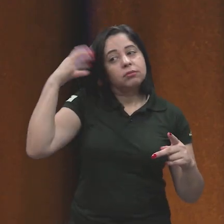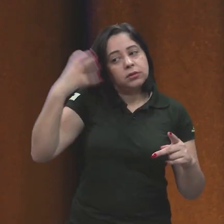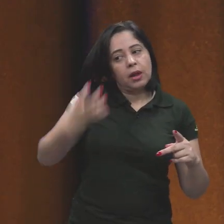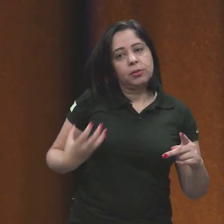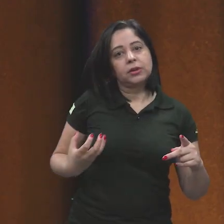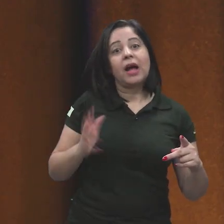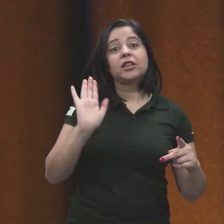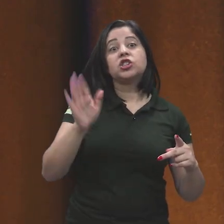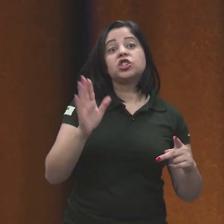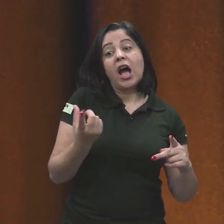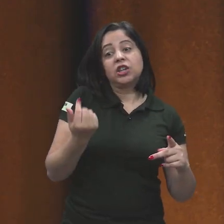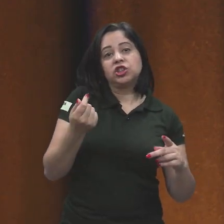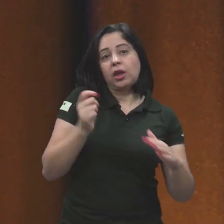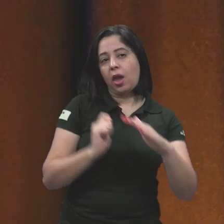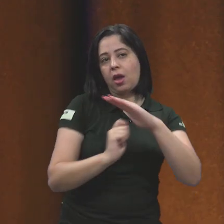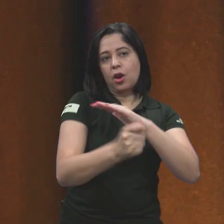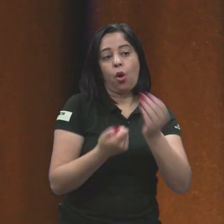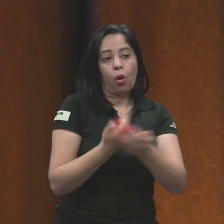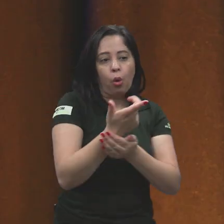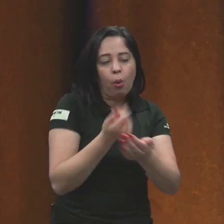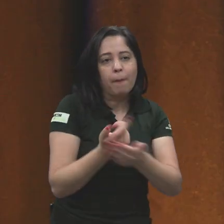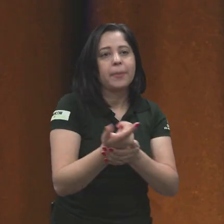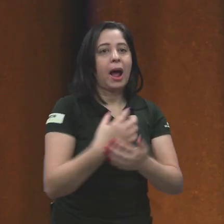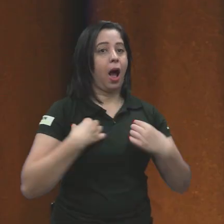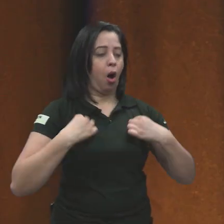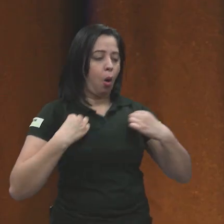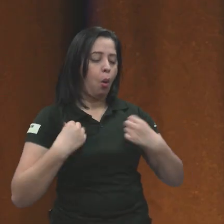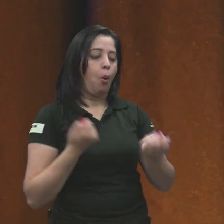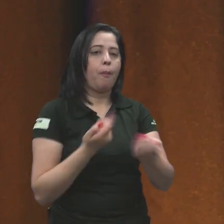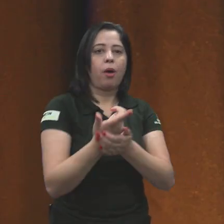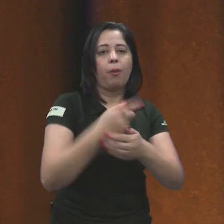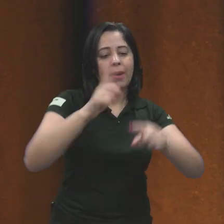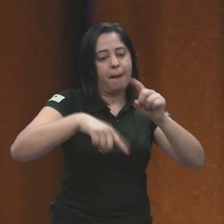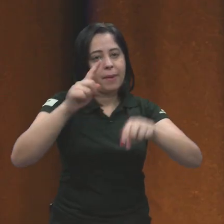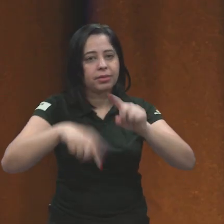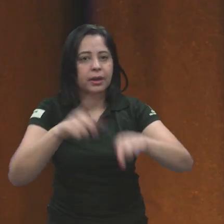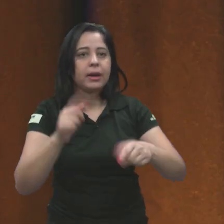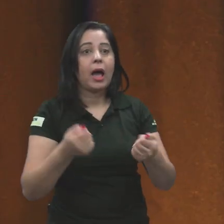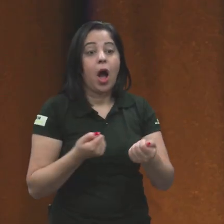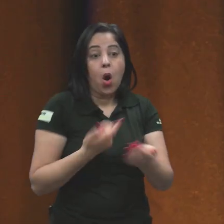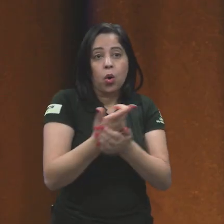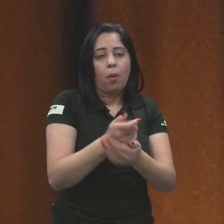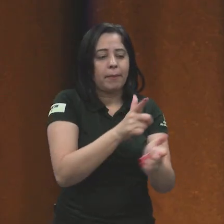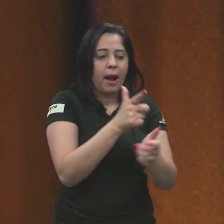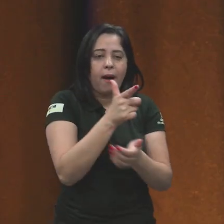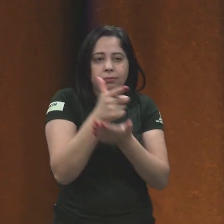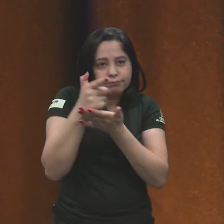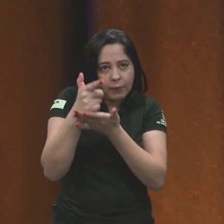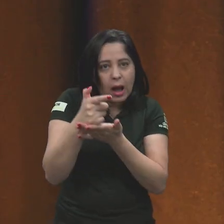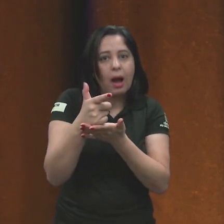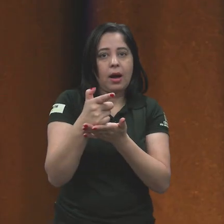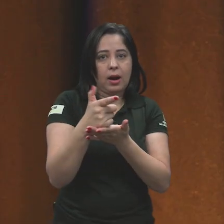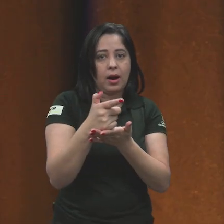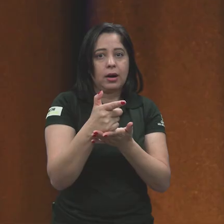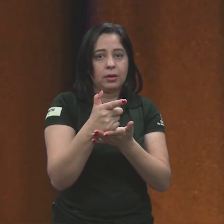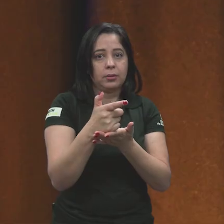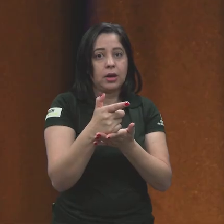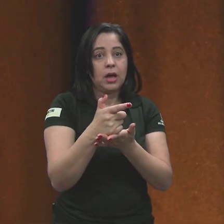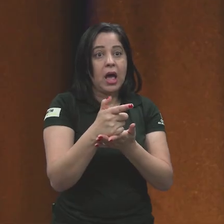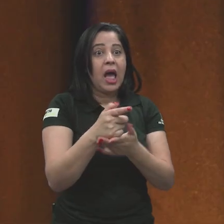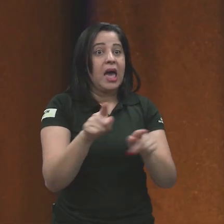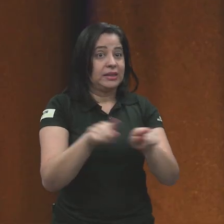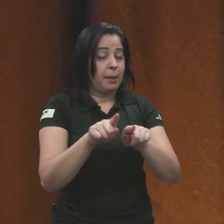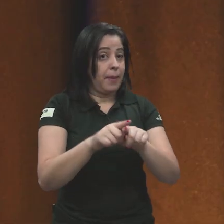através da deputada Letícia Guerra para equipar, né, para a compra de munição, de uniformes, de equipamentos do dia a dia do